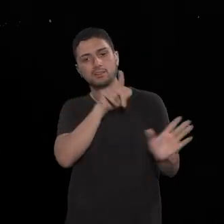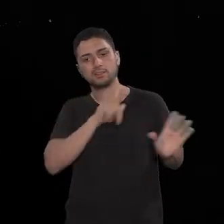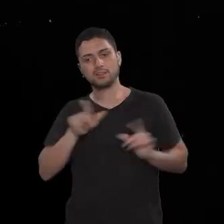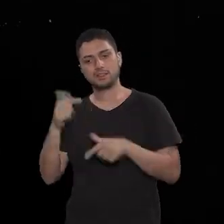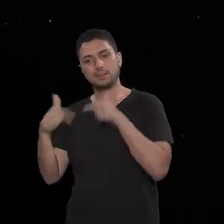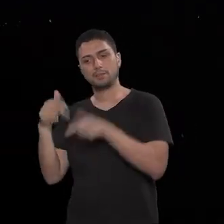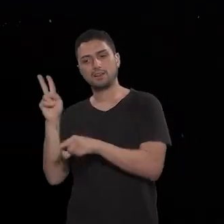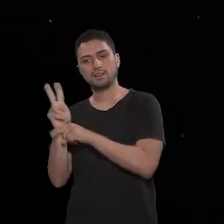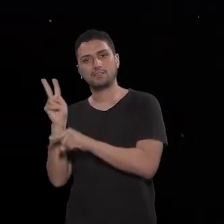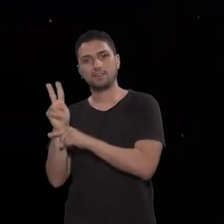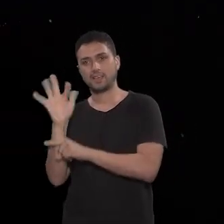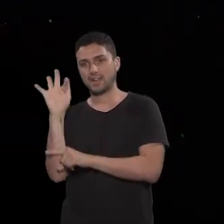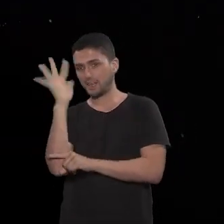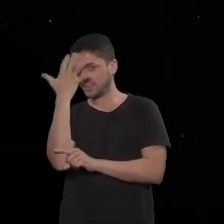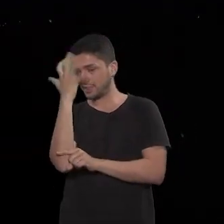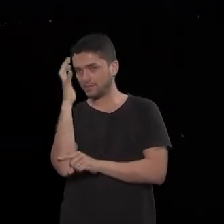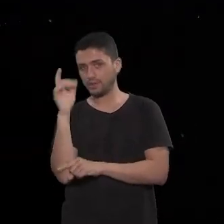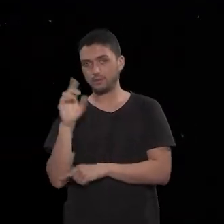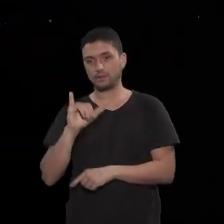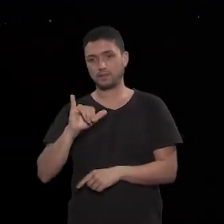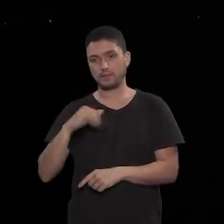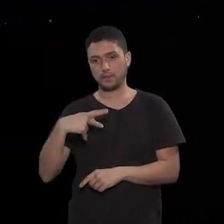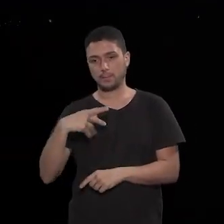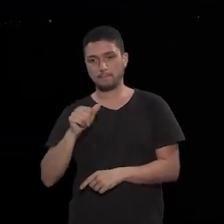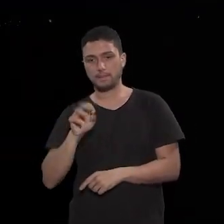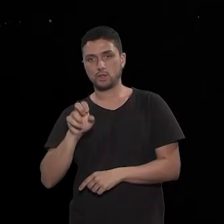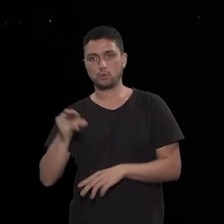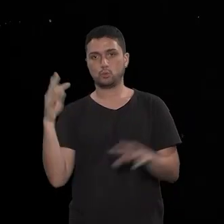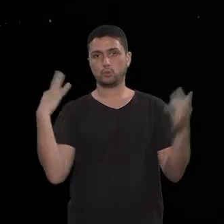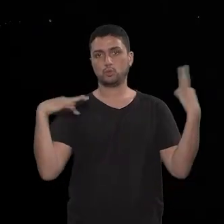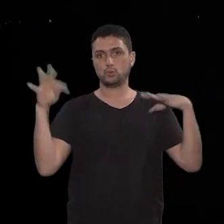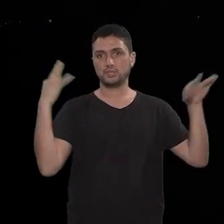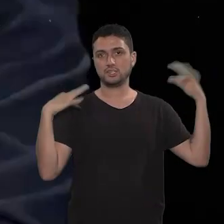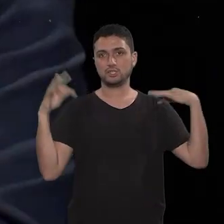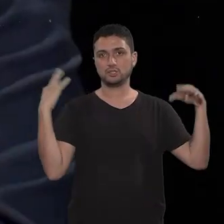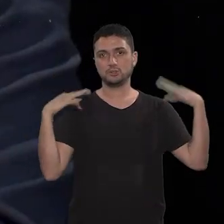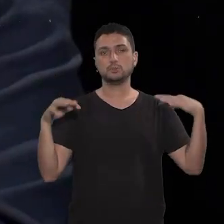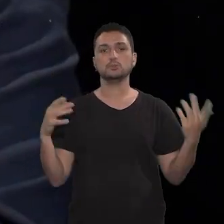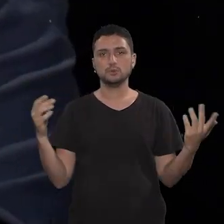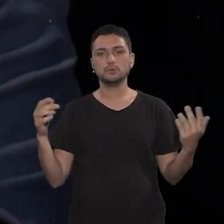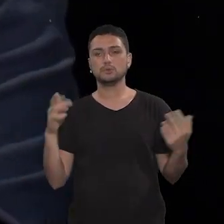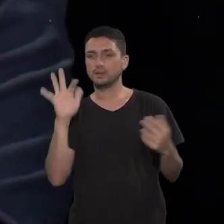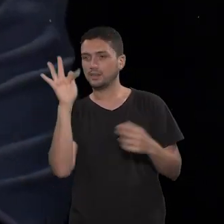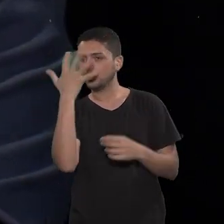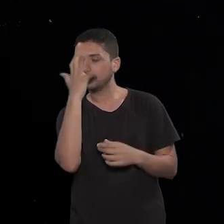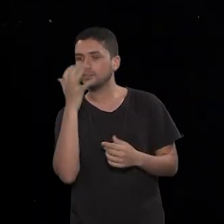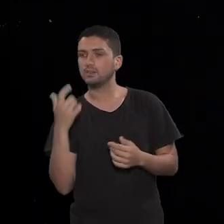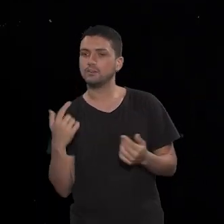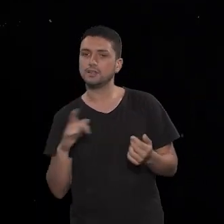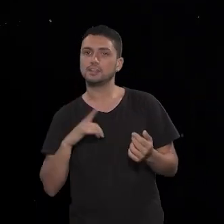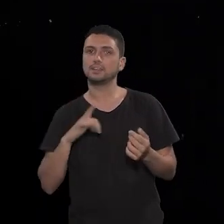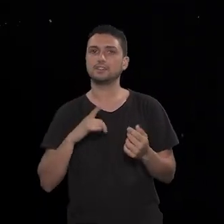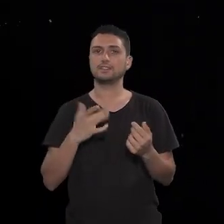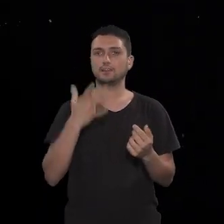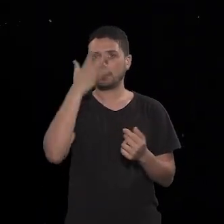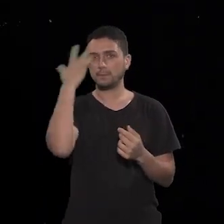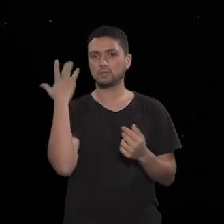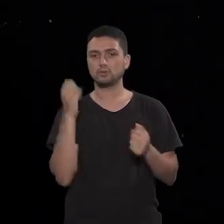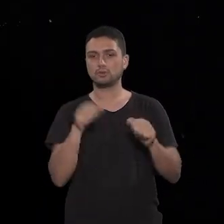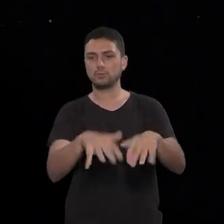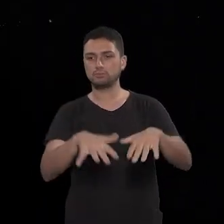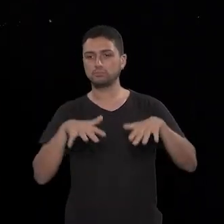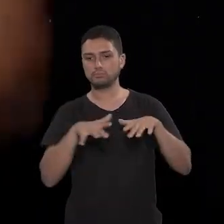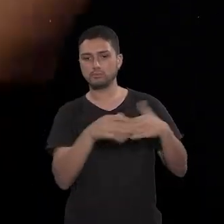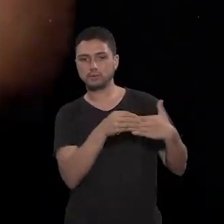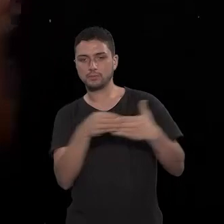fazia um bico, né, no carnaval, na Epatur, que era... agência de turismo. Turismo, cuidava do carnaval. E então